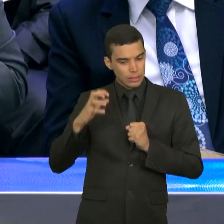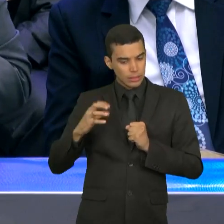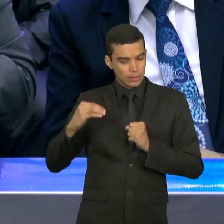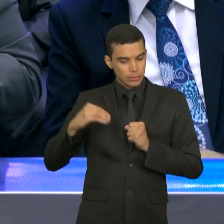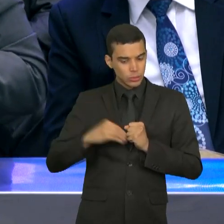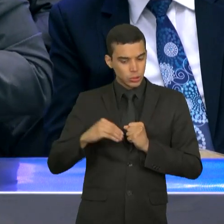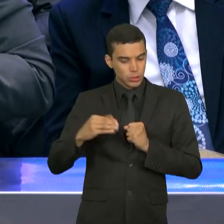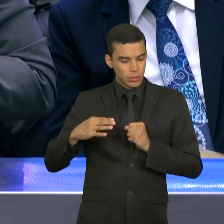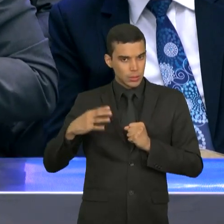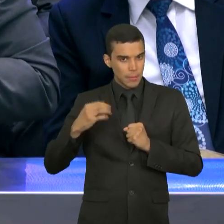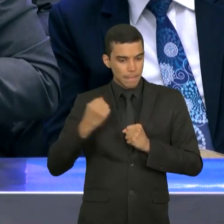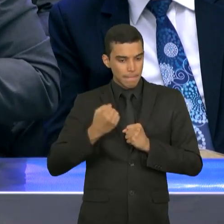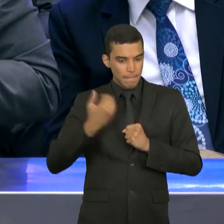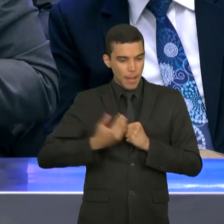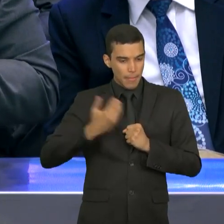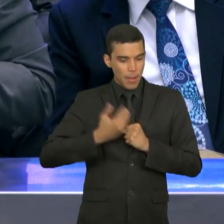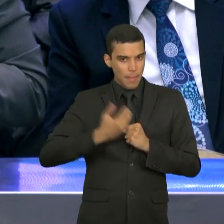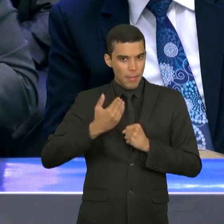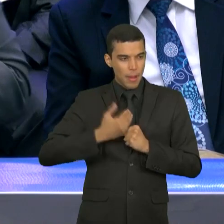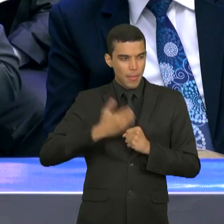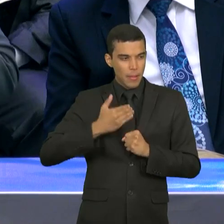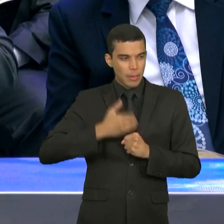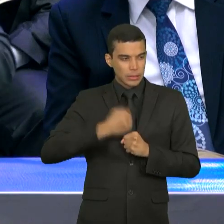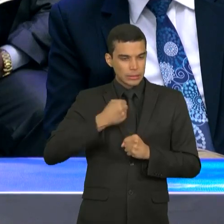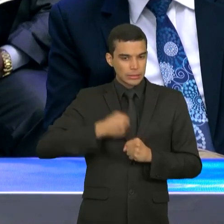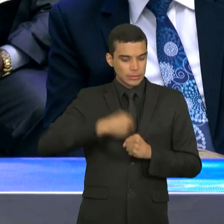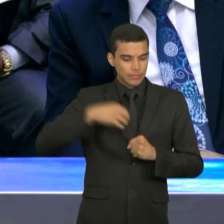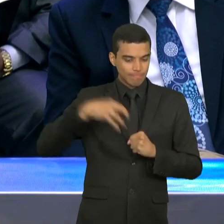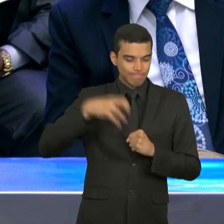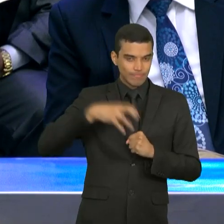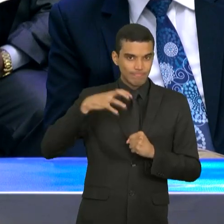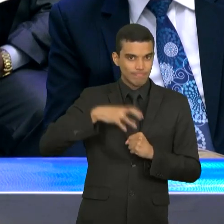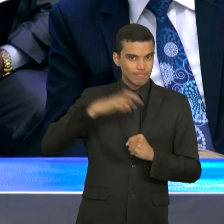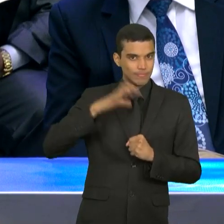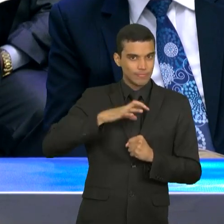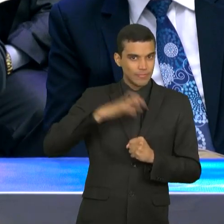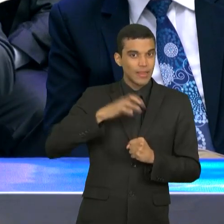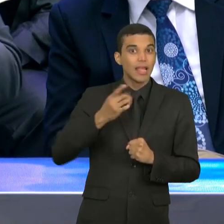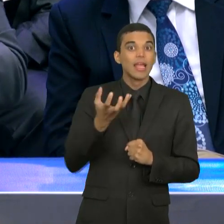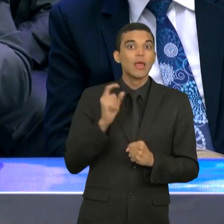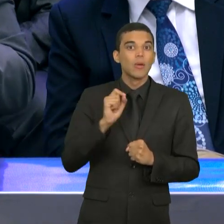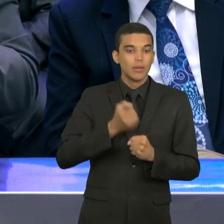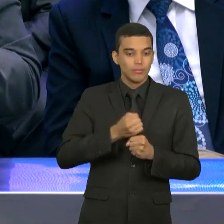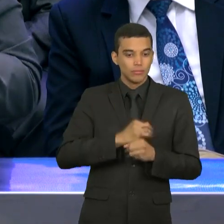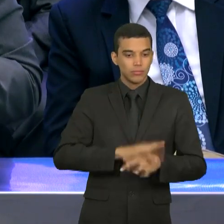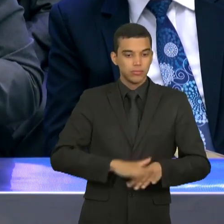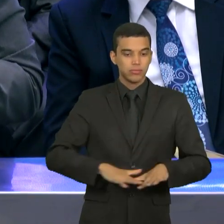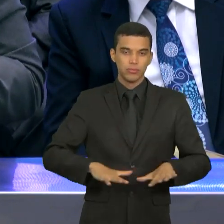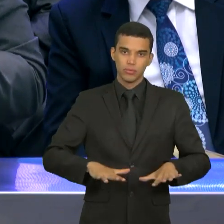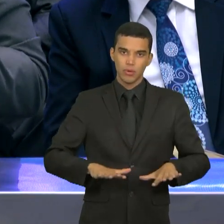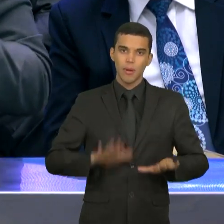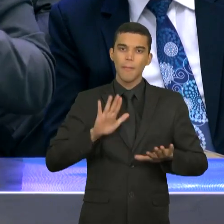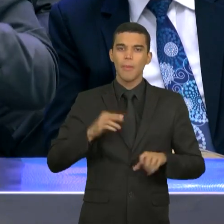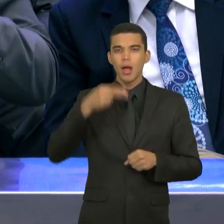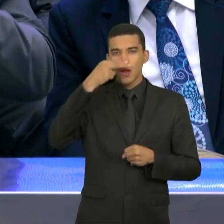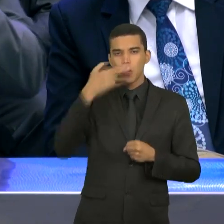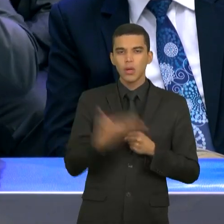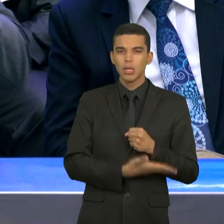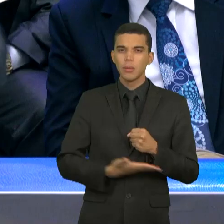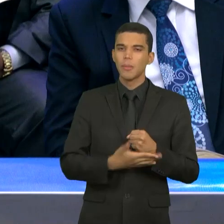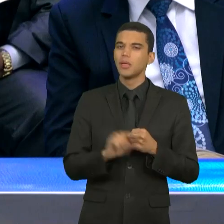fazer em termos humanos onde é que está o nosso fundamento o nosso alicerce